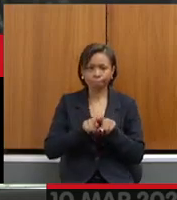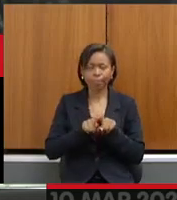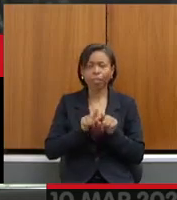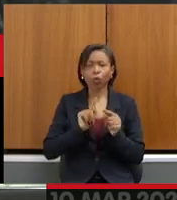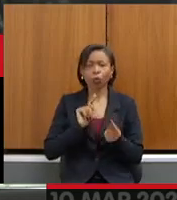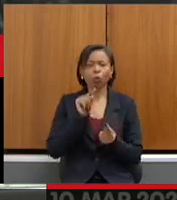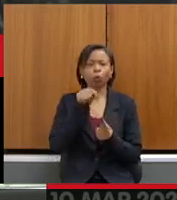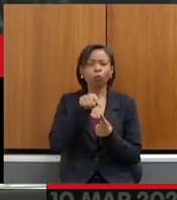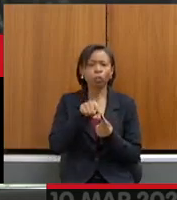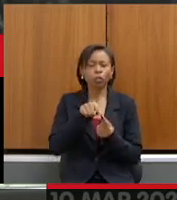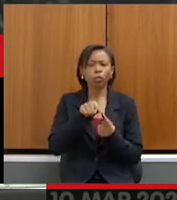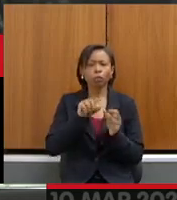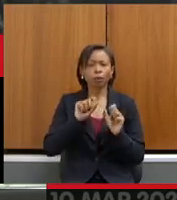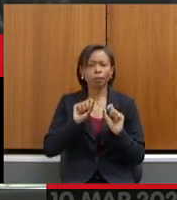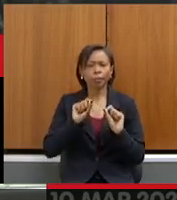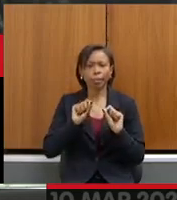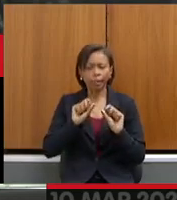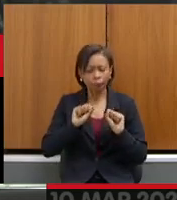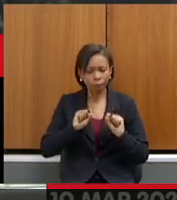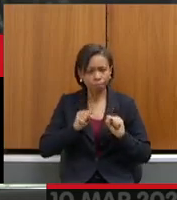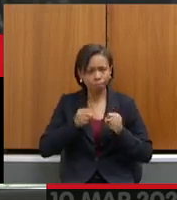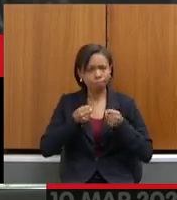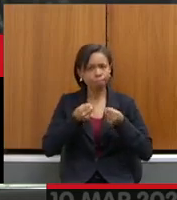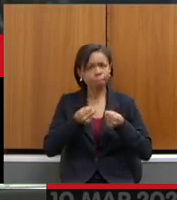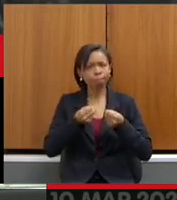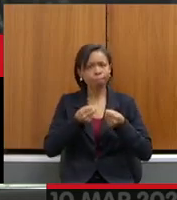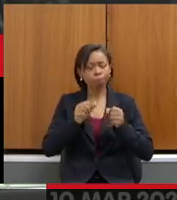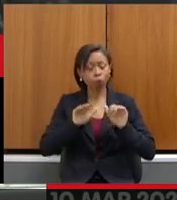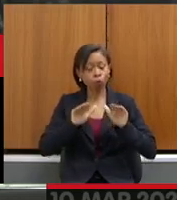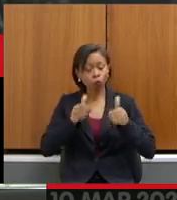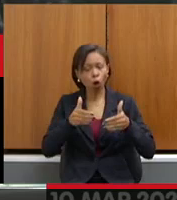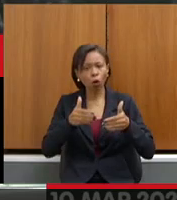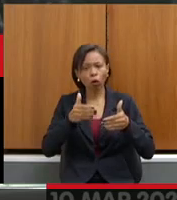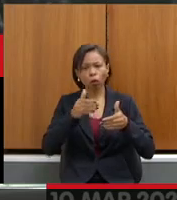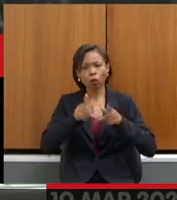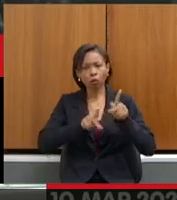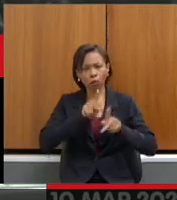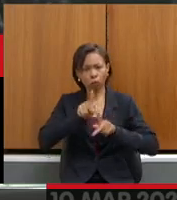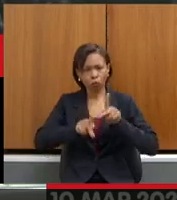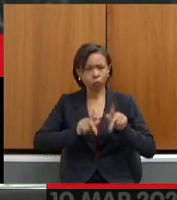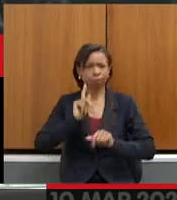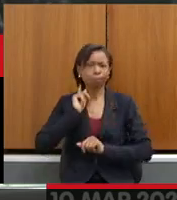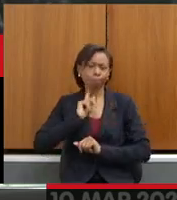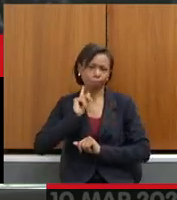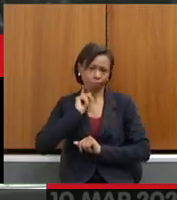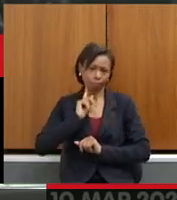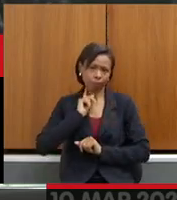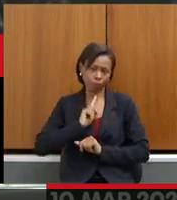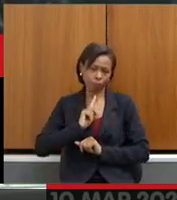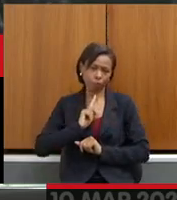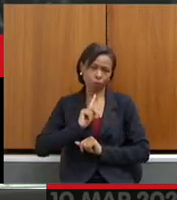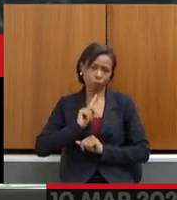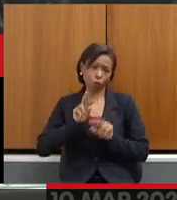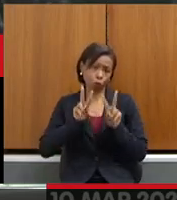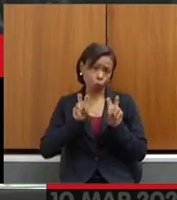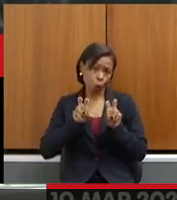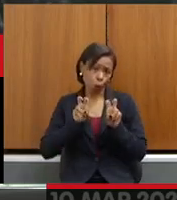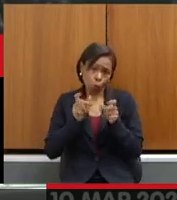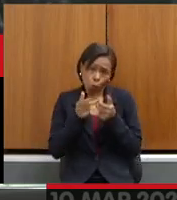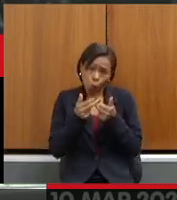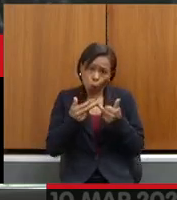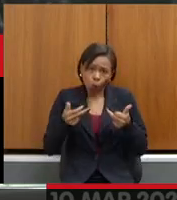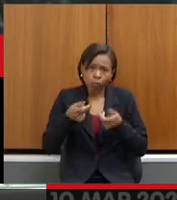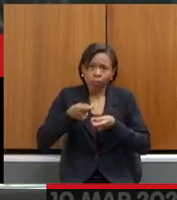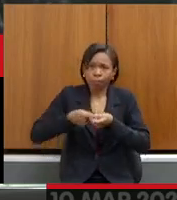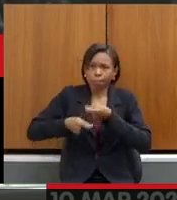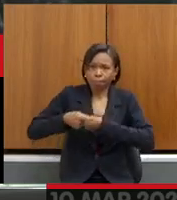visaram defender é o cidadão Mineiro na questão Econômica na